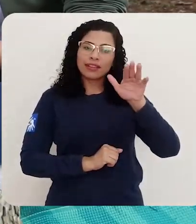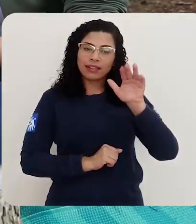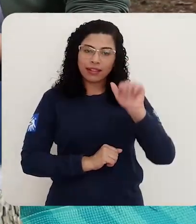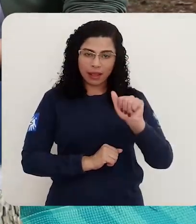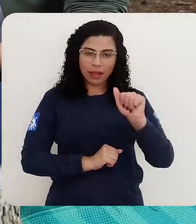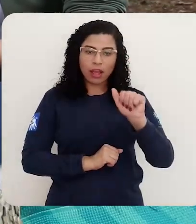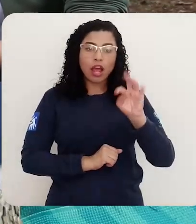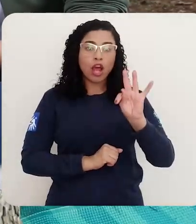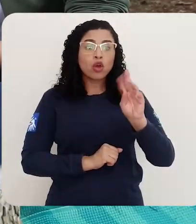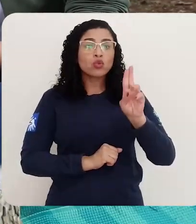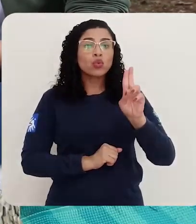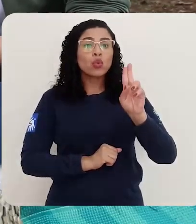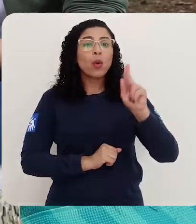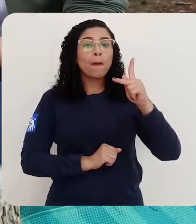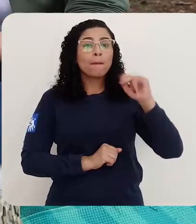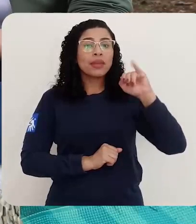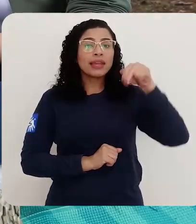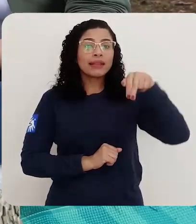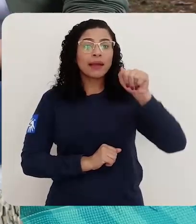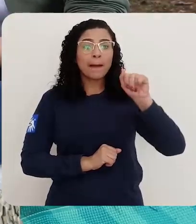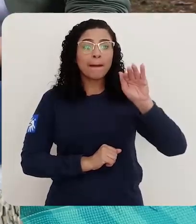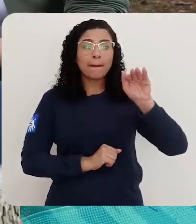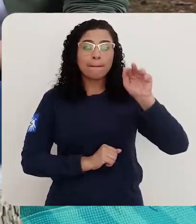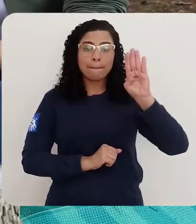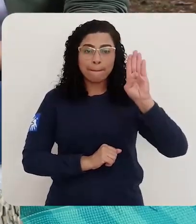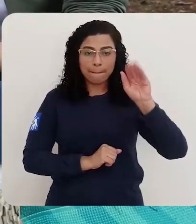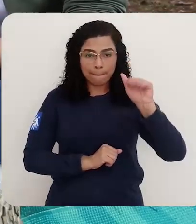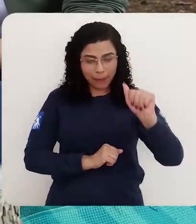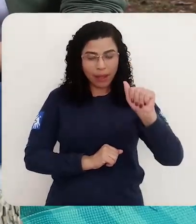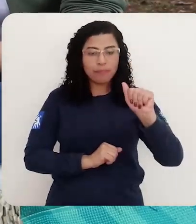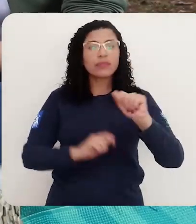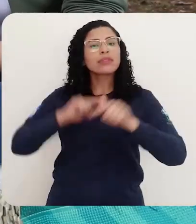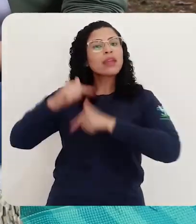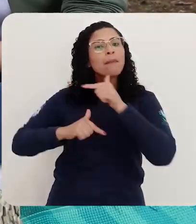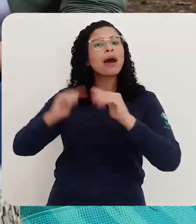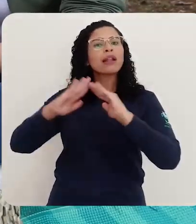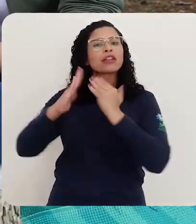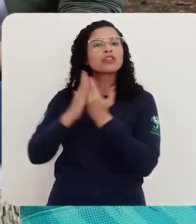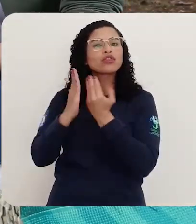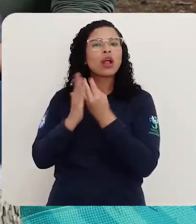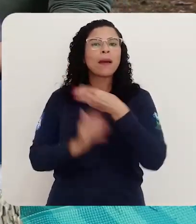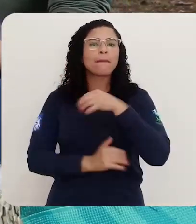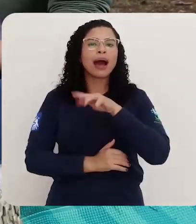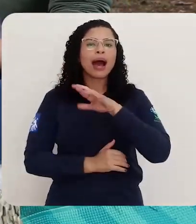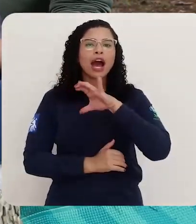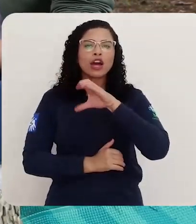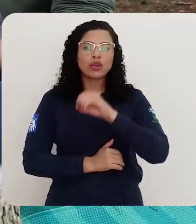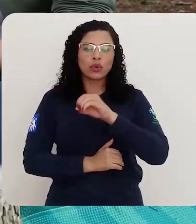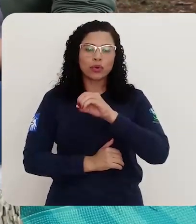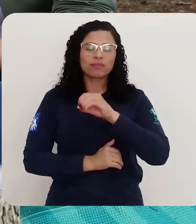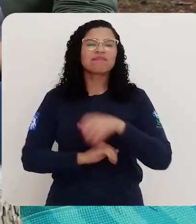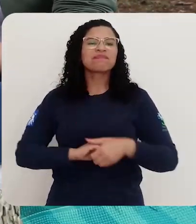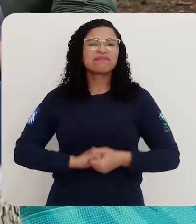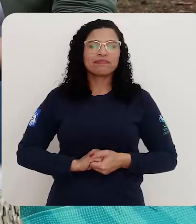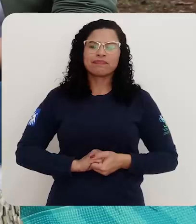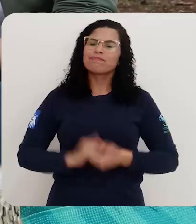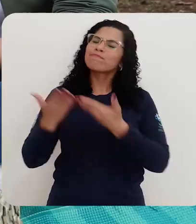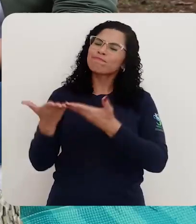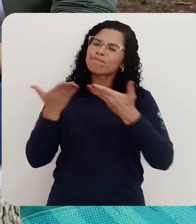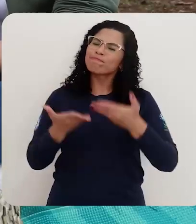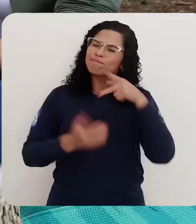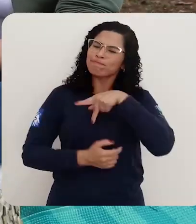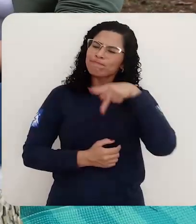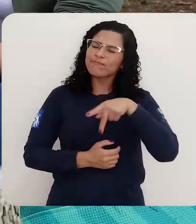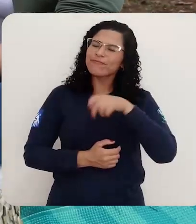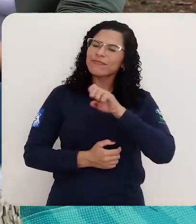Edna Gama Tupinambá, que atua atualmente na EPG Mário Quintana. Seja muito bem-vinda, professora Edna.